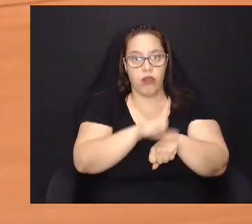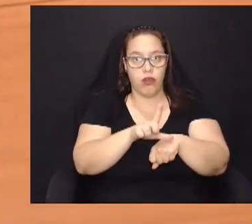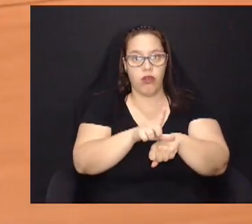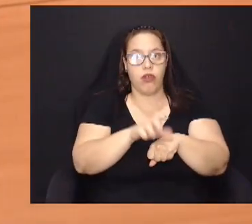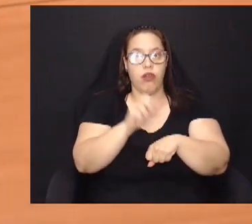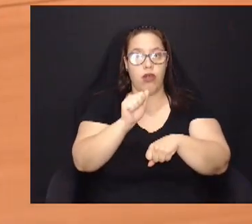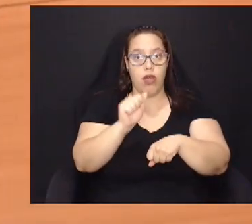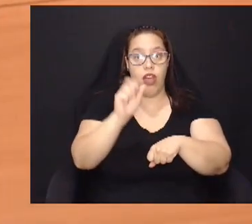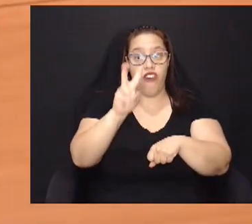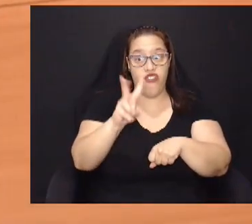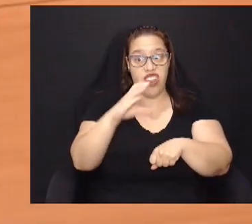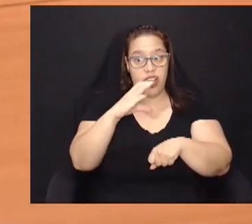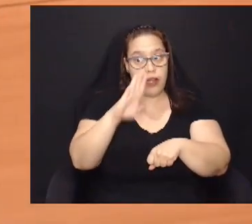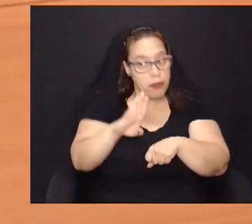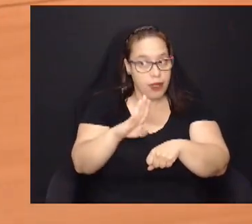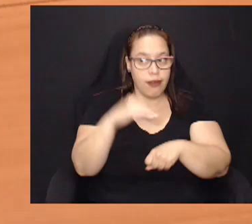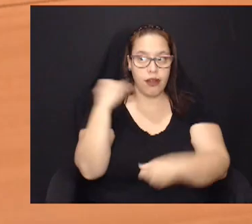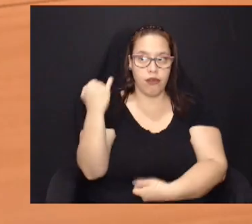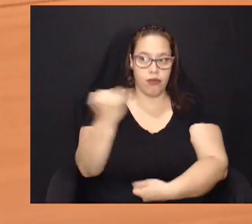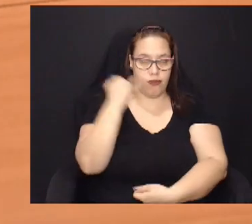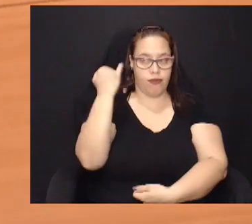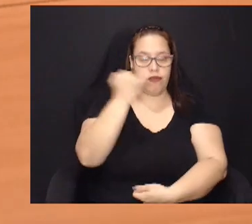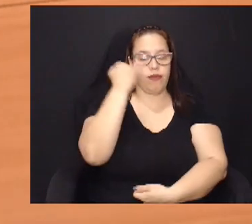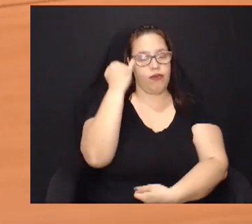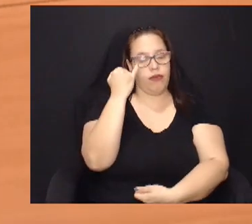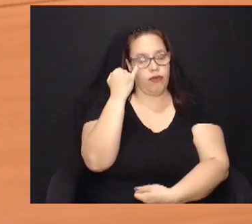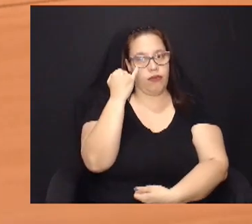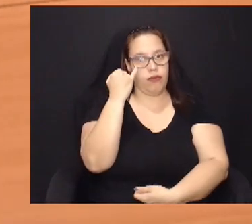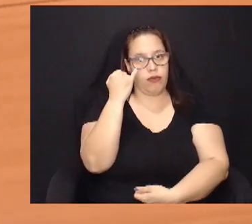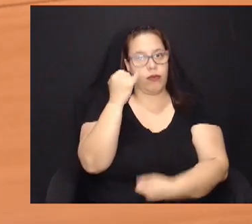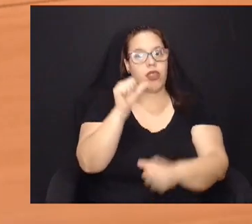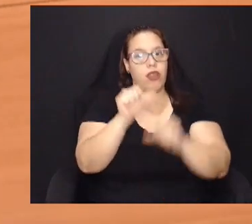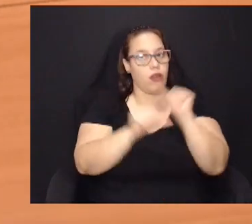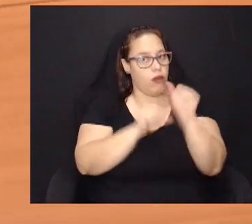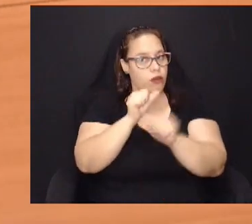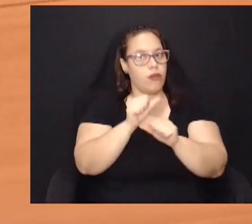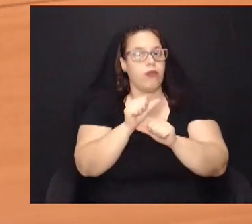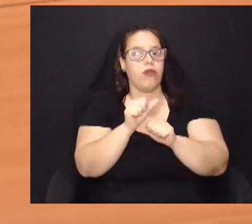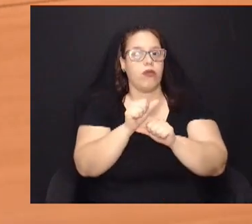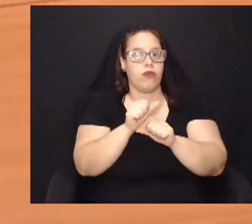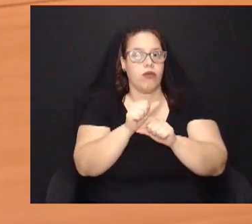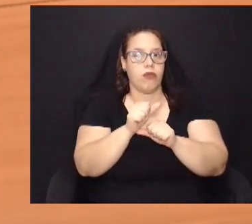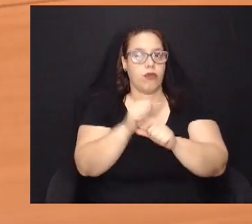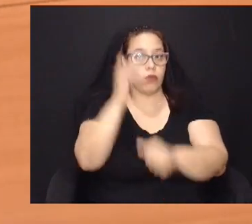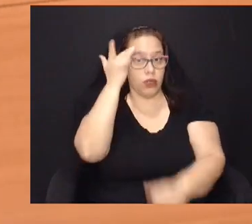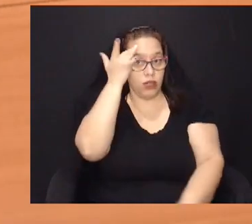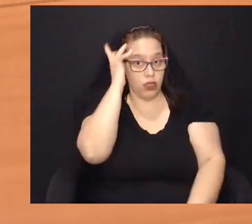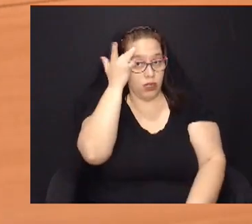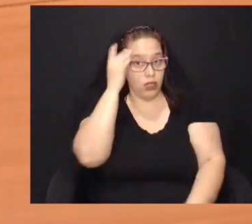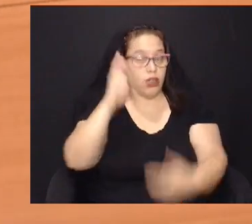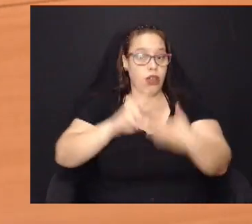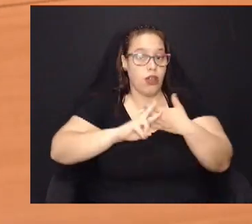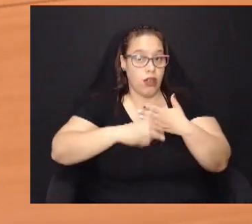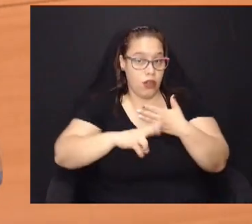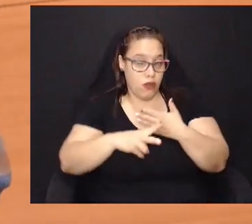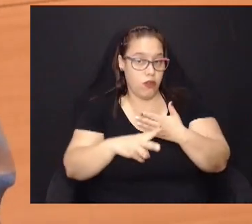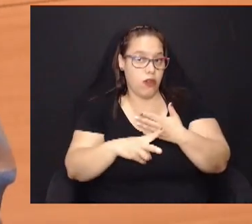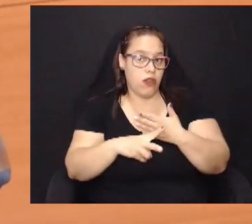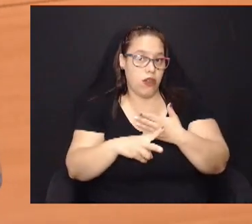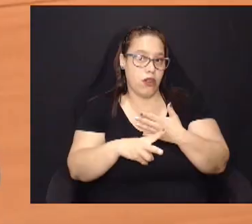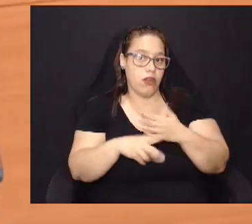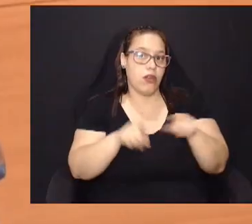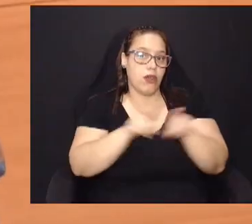é importante. Então, é isso que traz a mudança para vocês, que eu acho que vai impactar, mas é vocês também